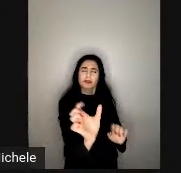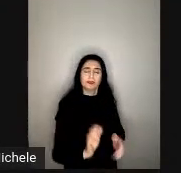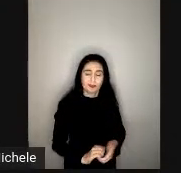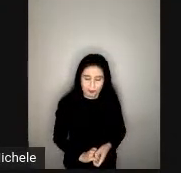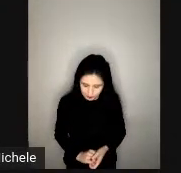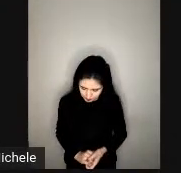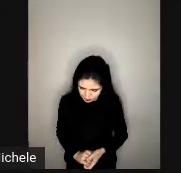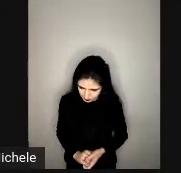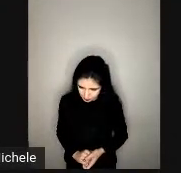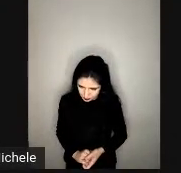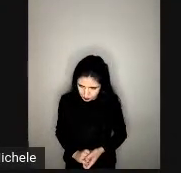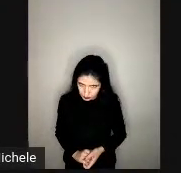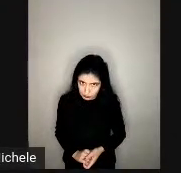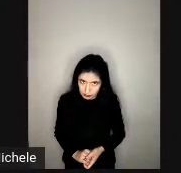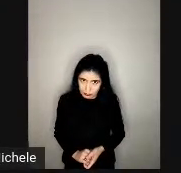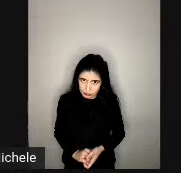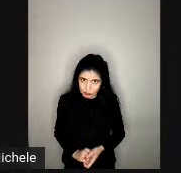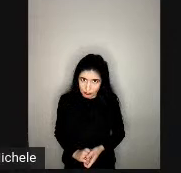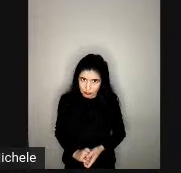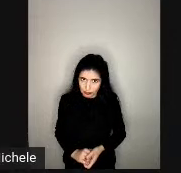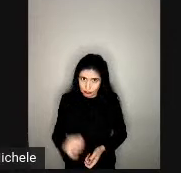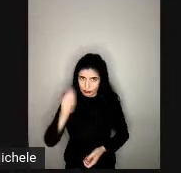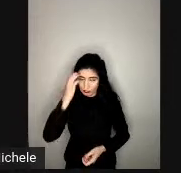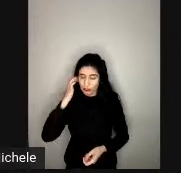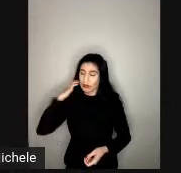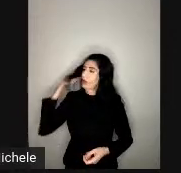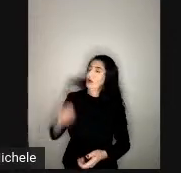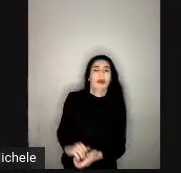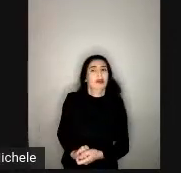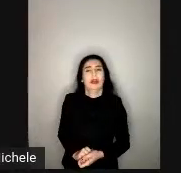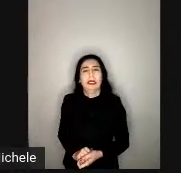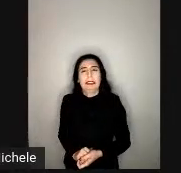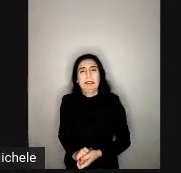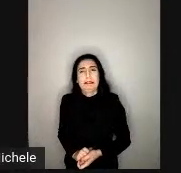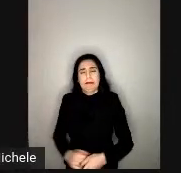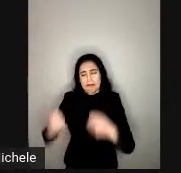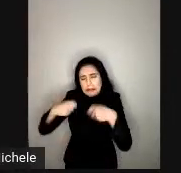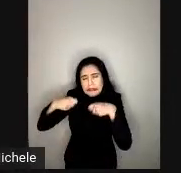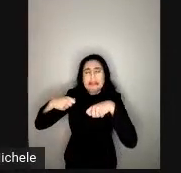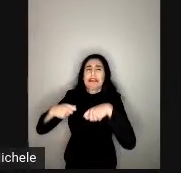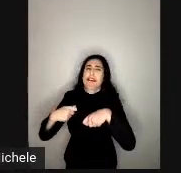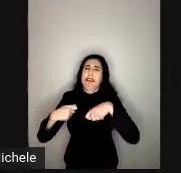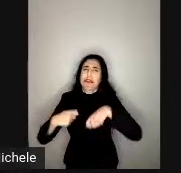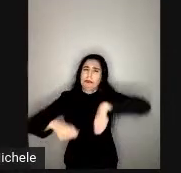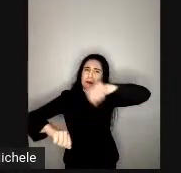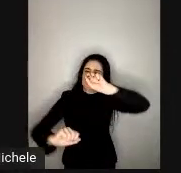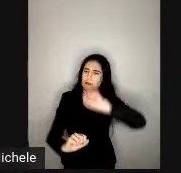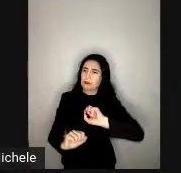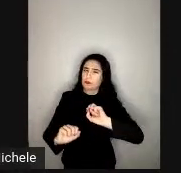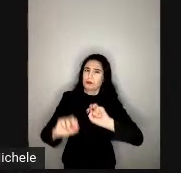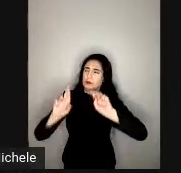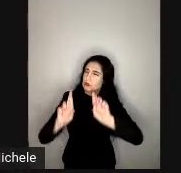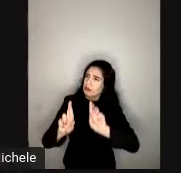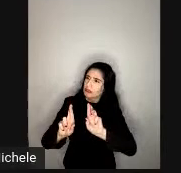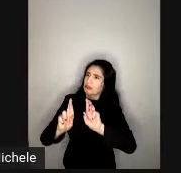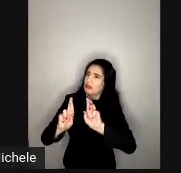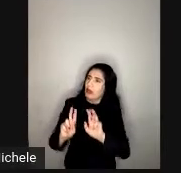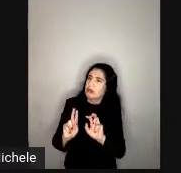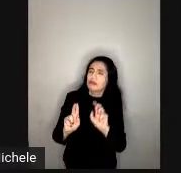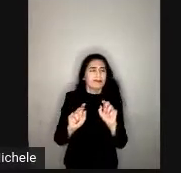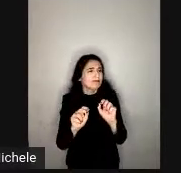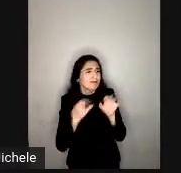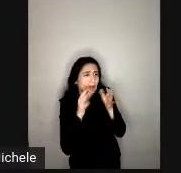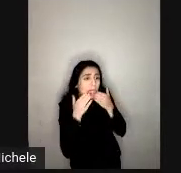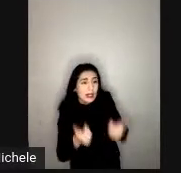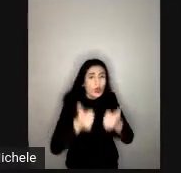disposto a se autocriticar em relação à tua atividade, eu acho que isso melhora bastante a